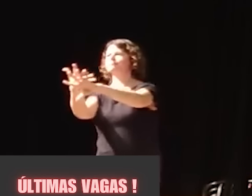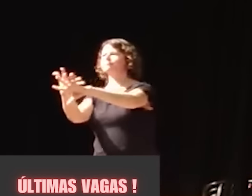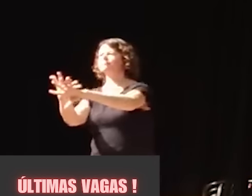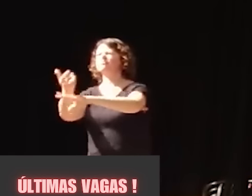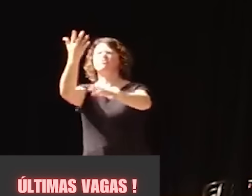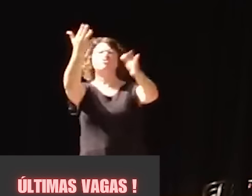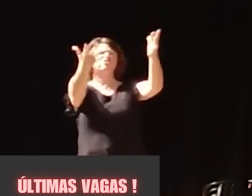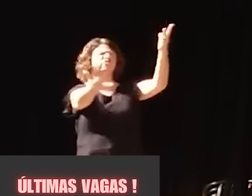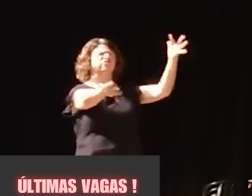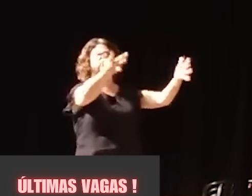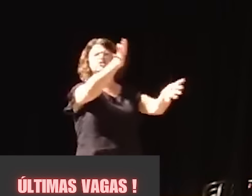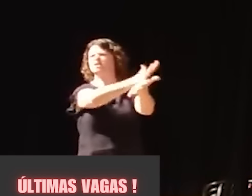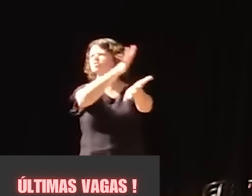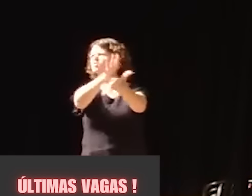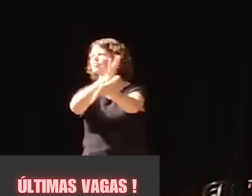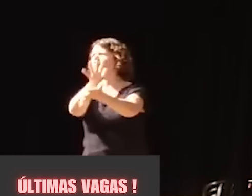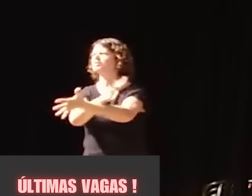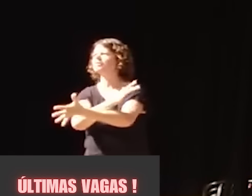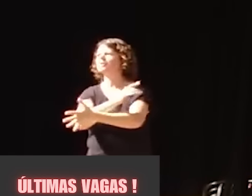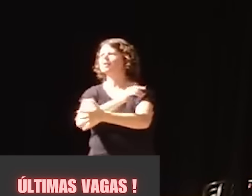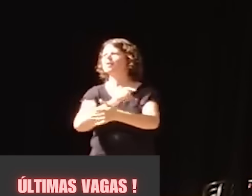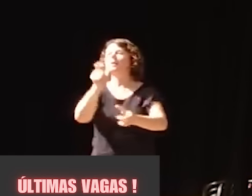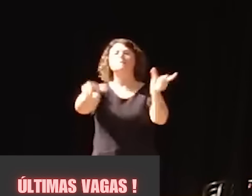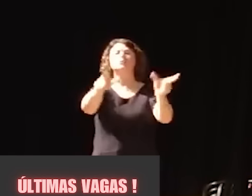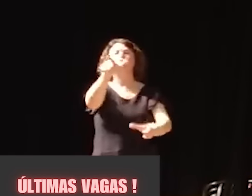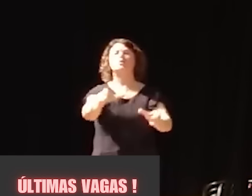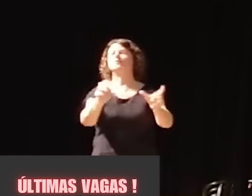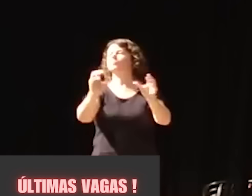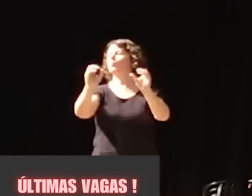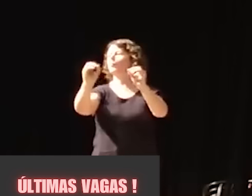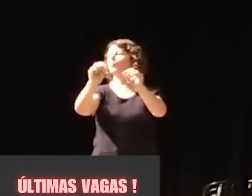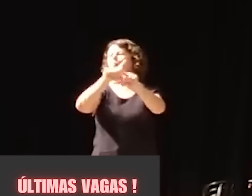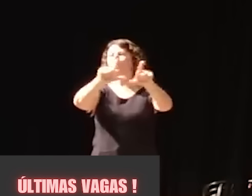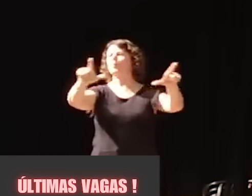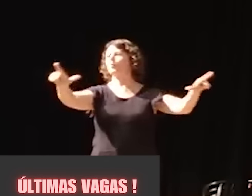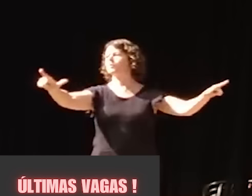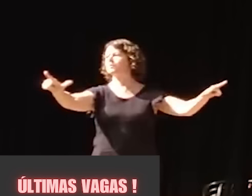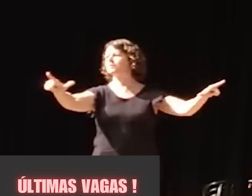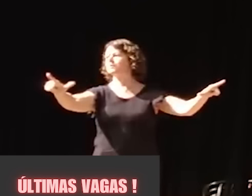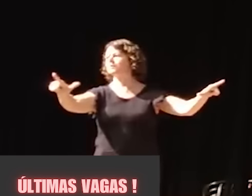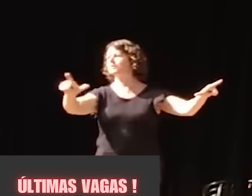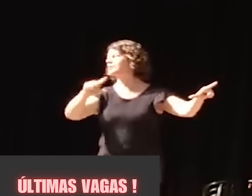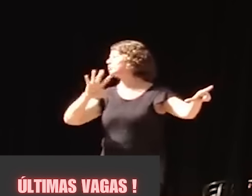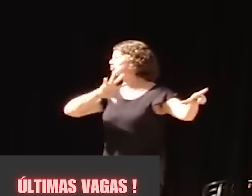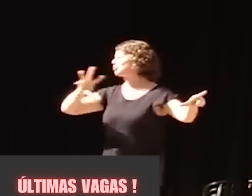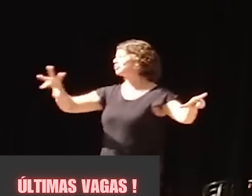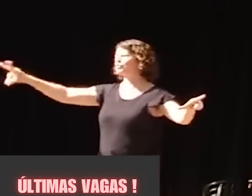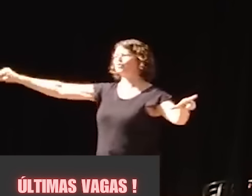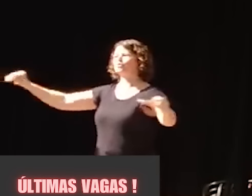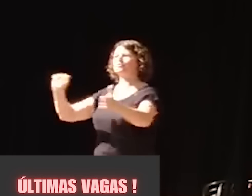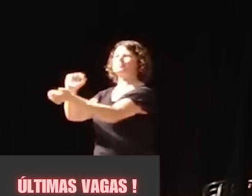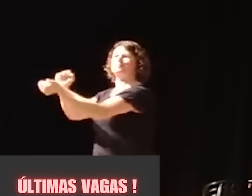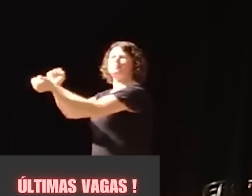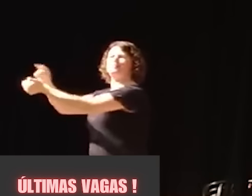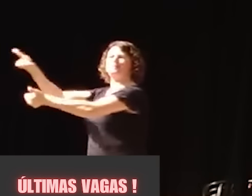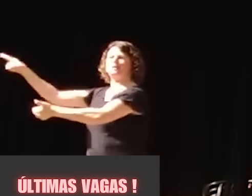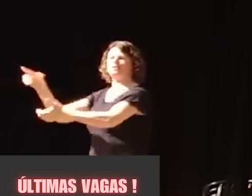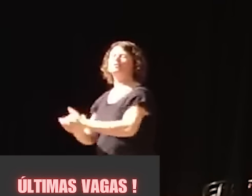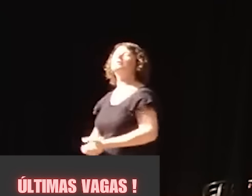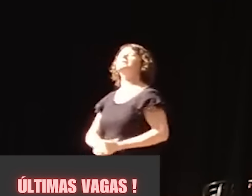pequenos como grandes a ninguém porém mataram tão somente os levaram consigo e foram o seu caminho e David seus homens chegaram à